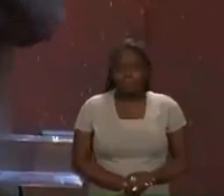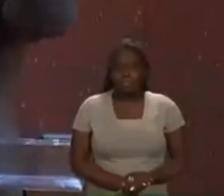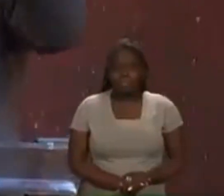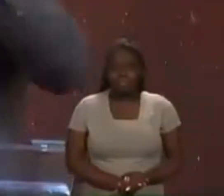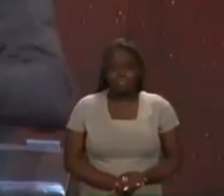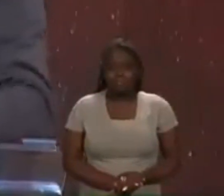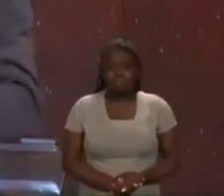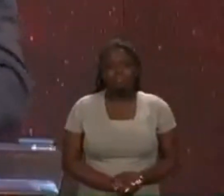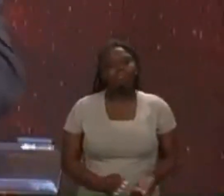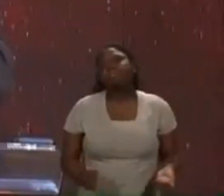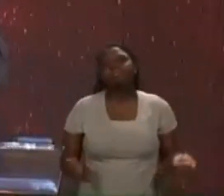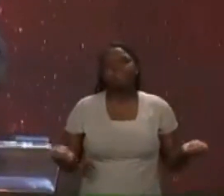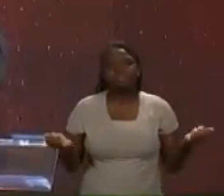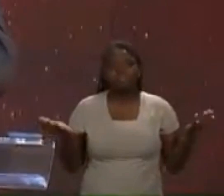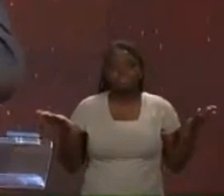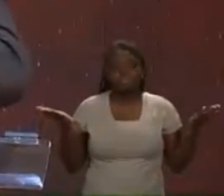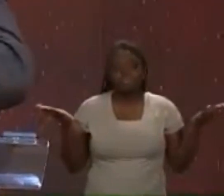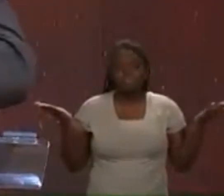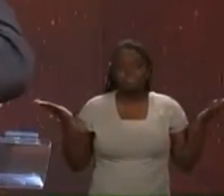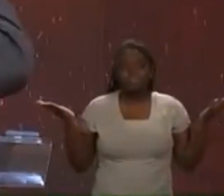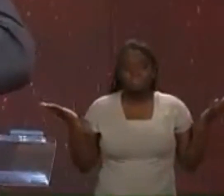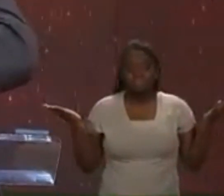Levantem todas as mãos.